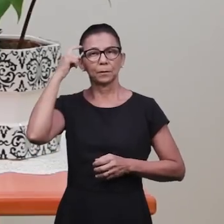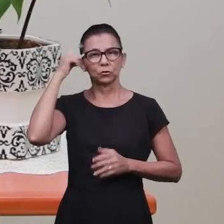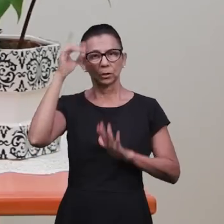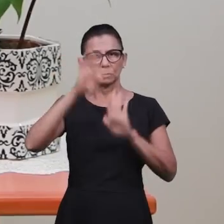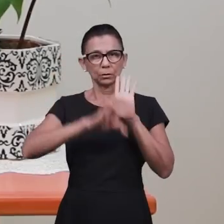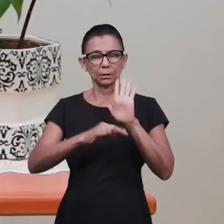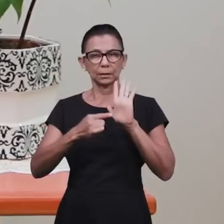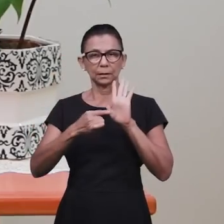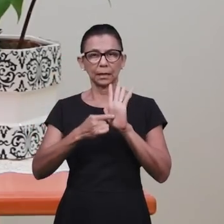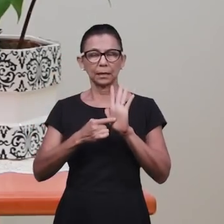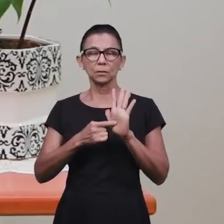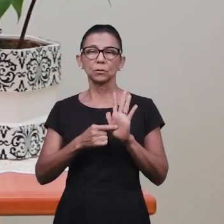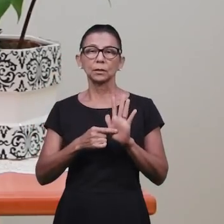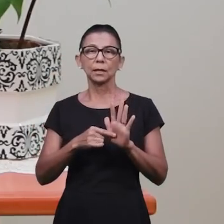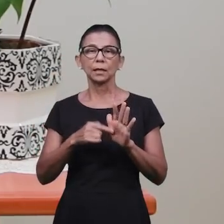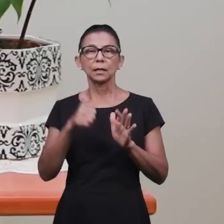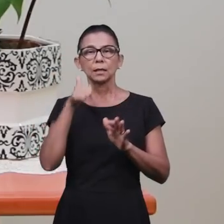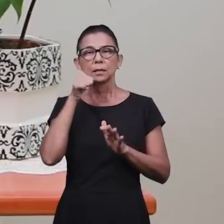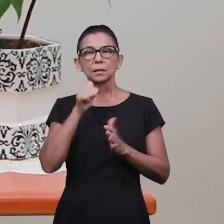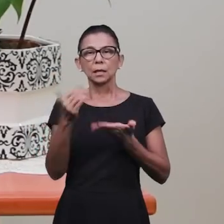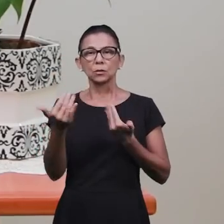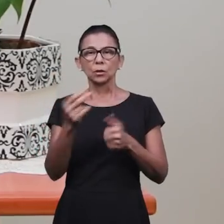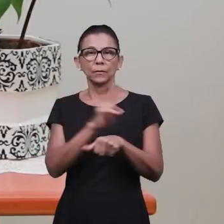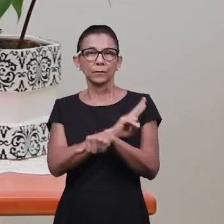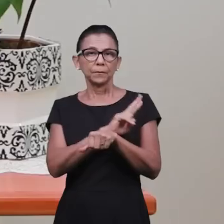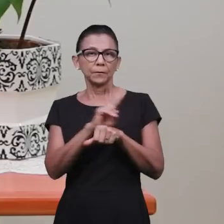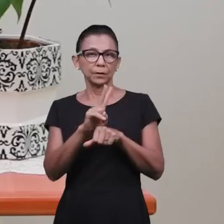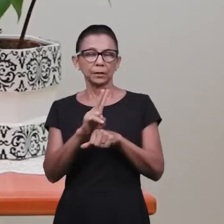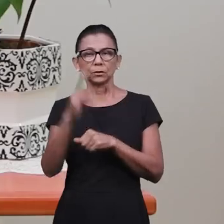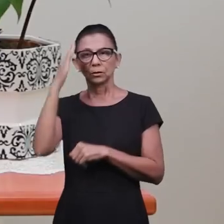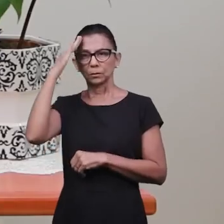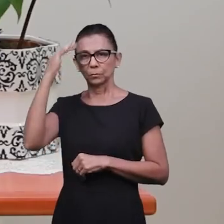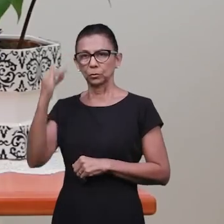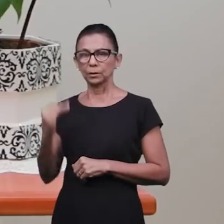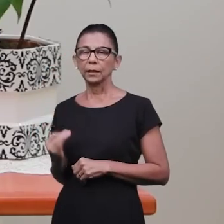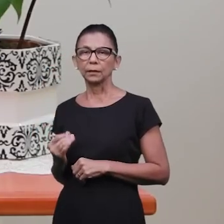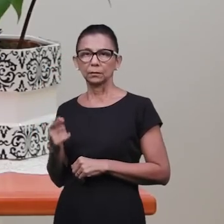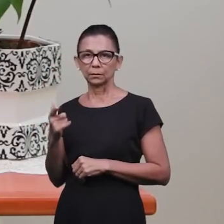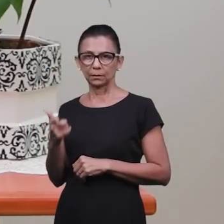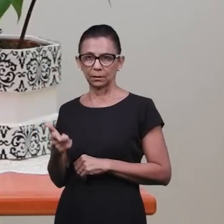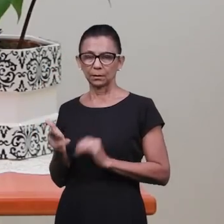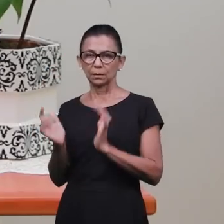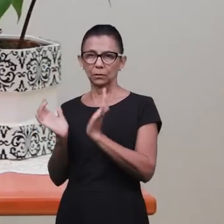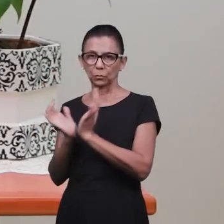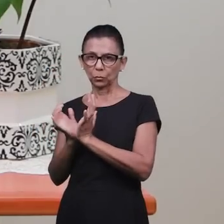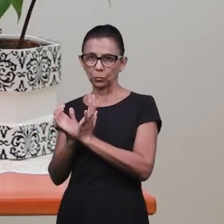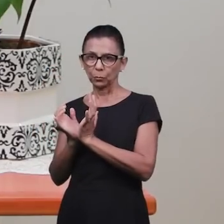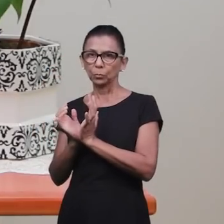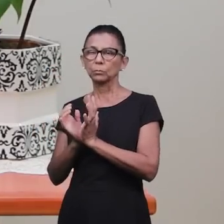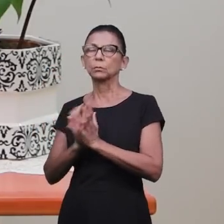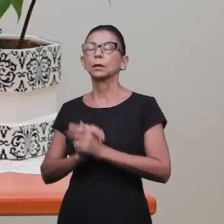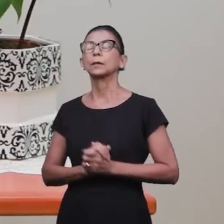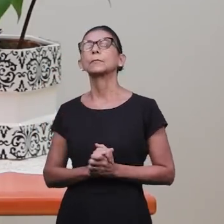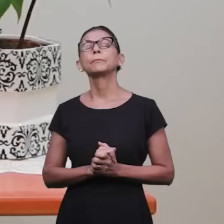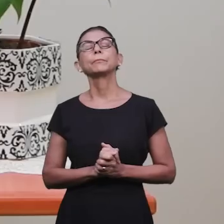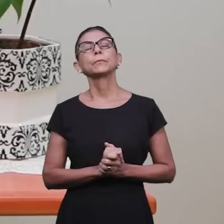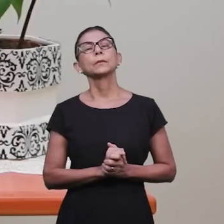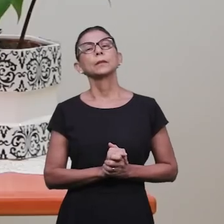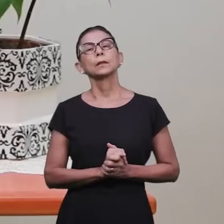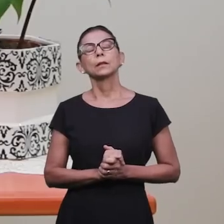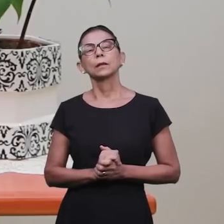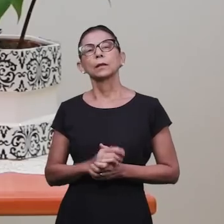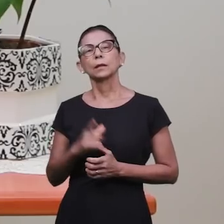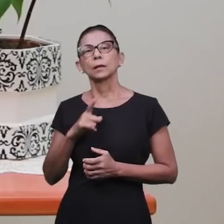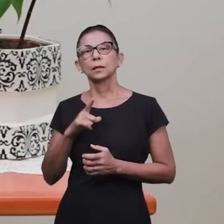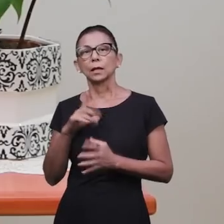prudentes. Elas com as suas lâmpadas, as suas candeias nas mãos, acesas,